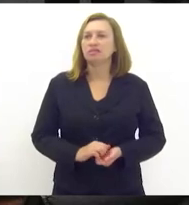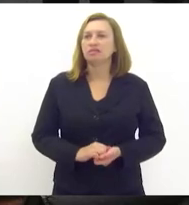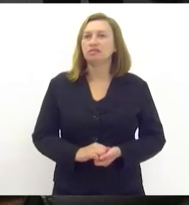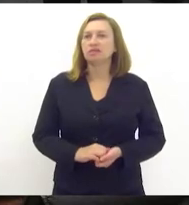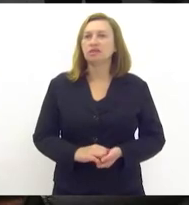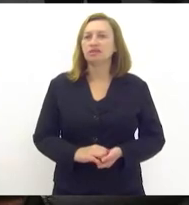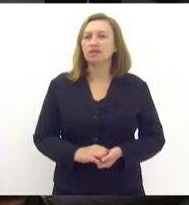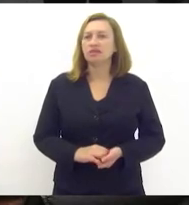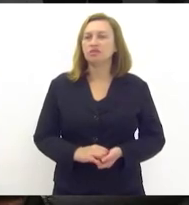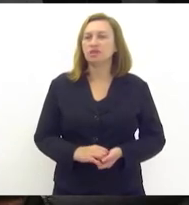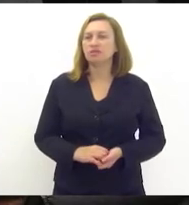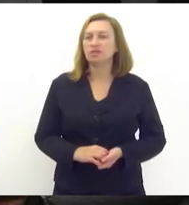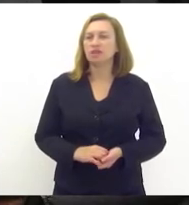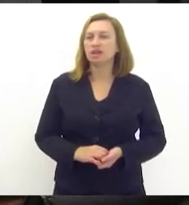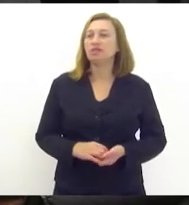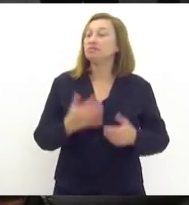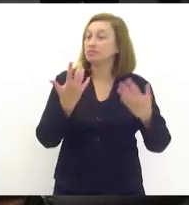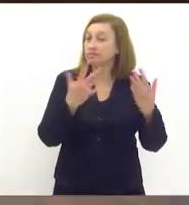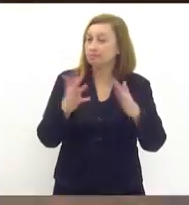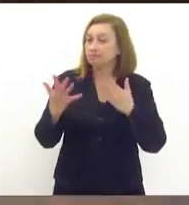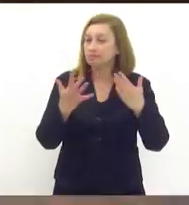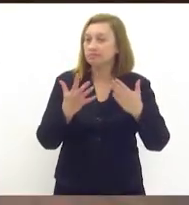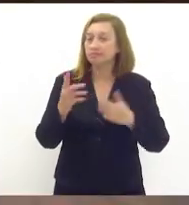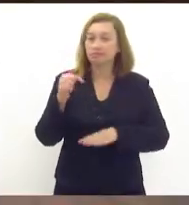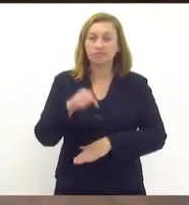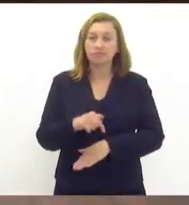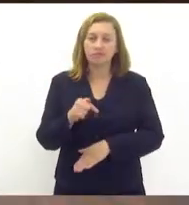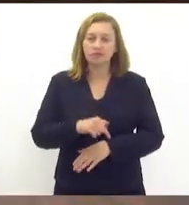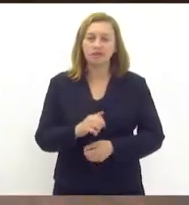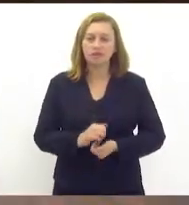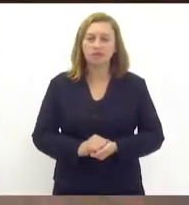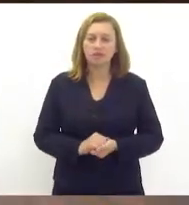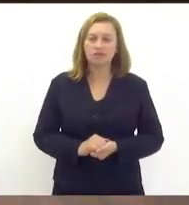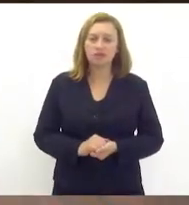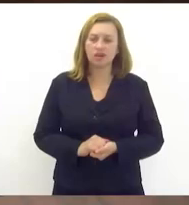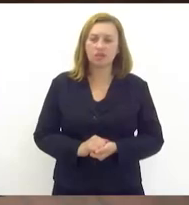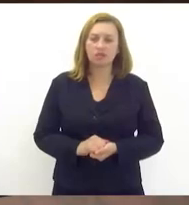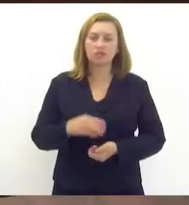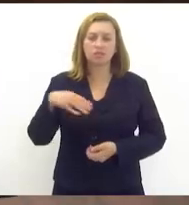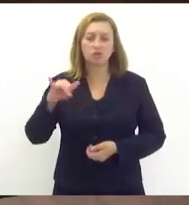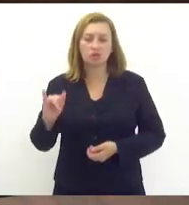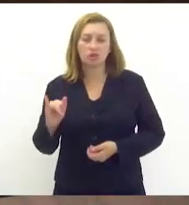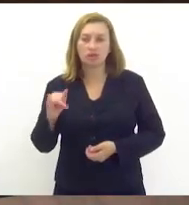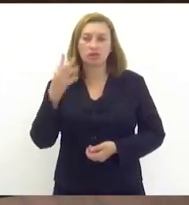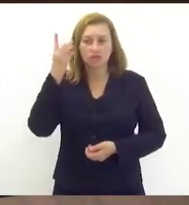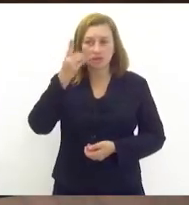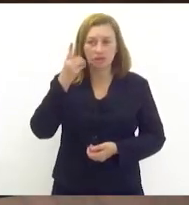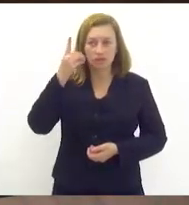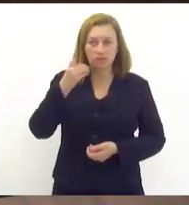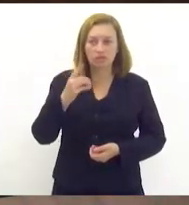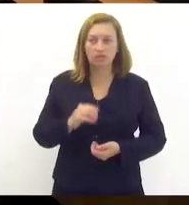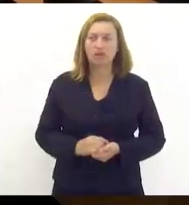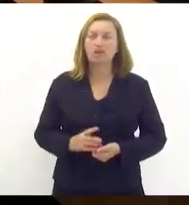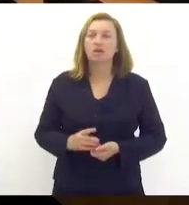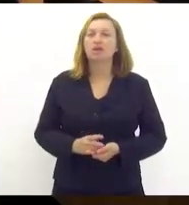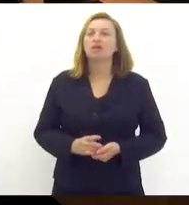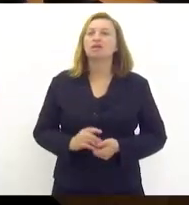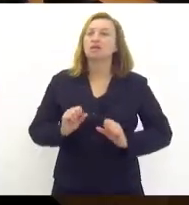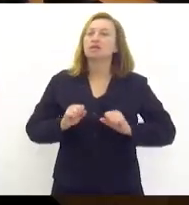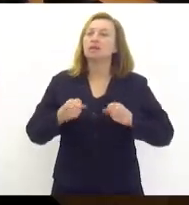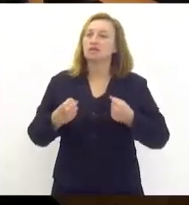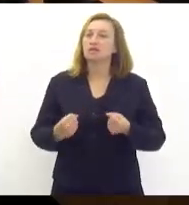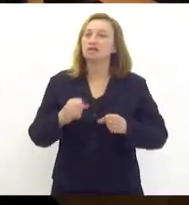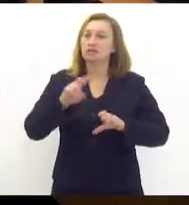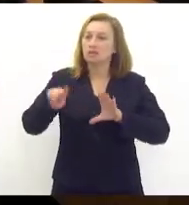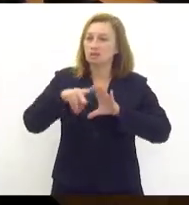em primeiro lugar eu quero saudar aqui o deputado munir Neto meu presidente na frente parlamentar em defesa